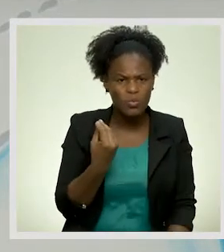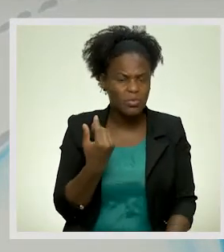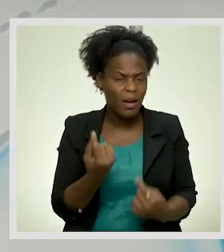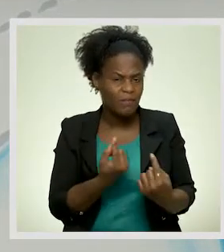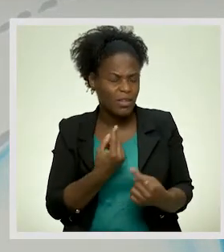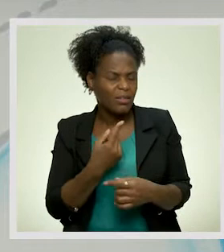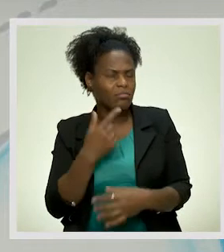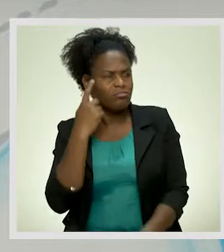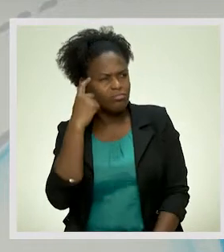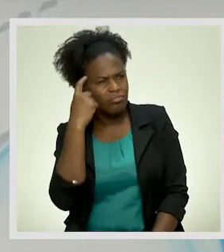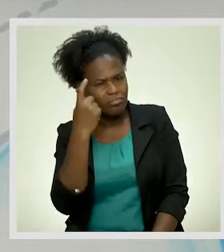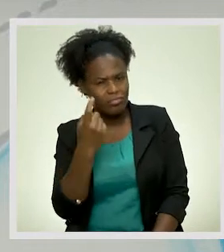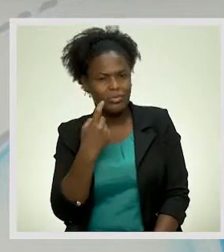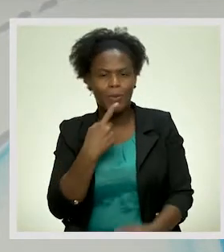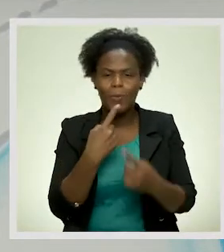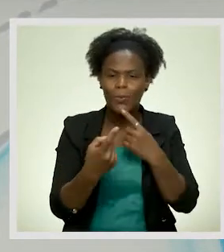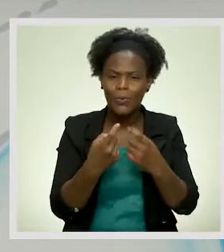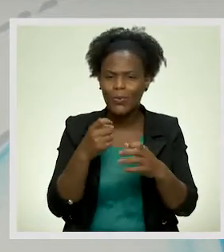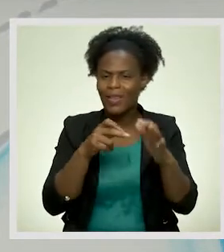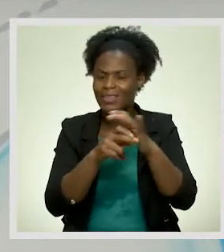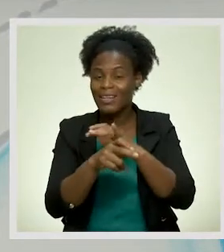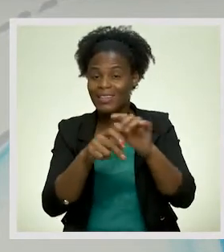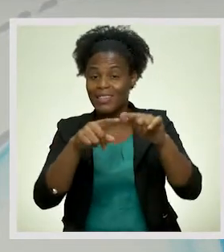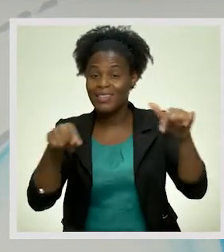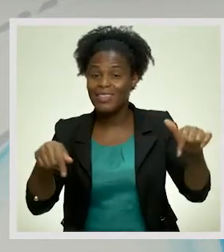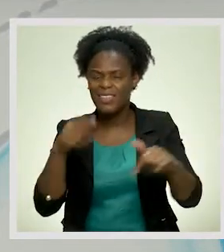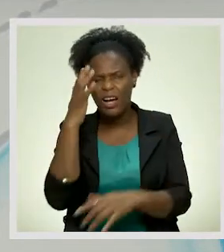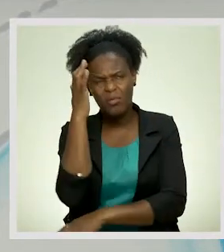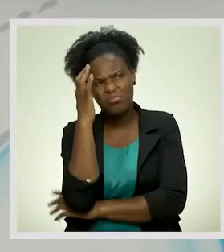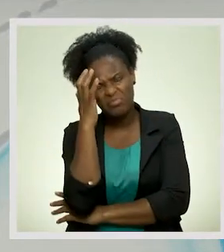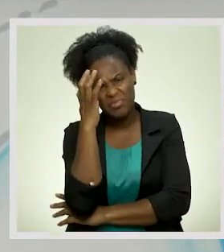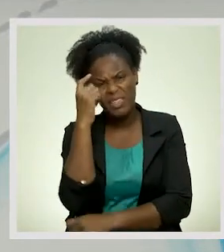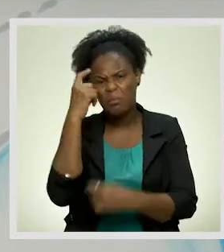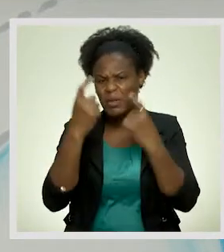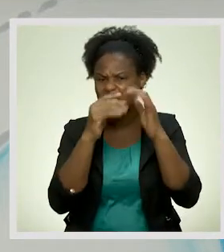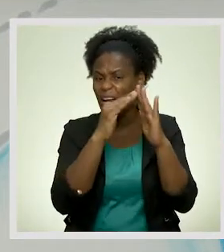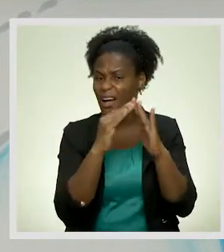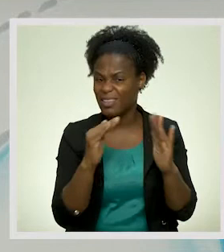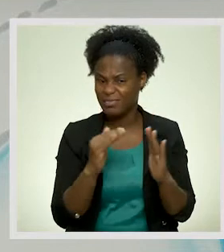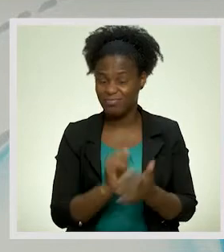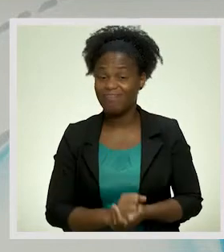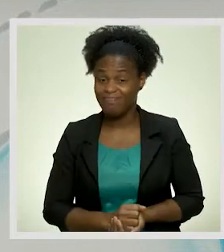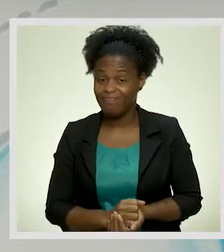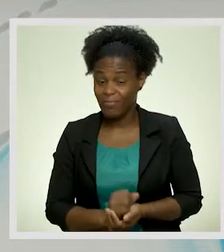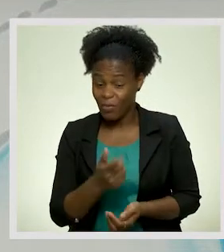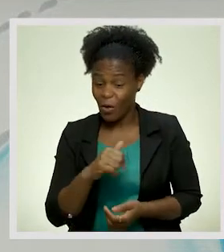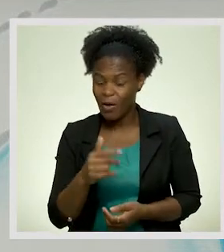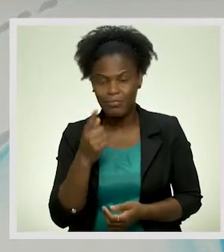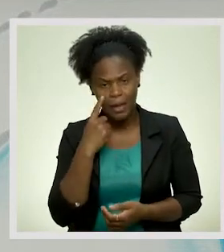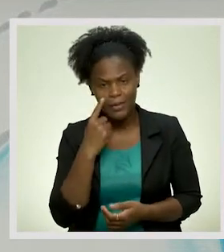anda ali a fazer dentro da sua cabecinha, lá em casa. Então vamos tentar